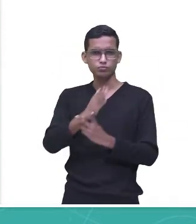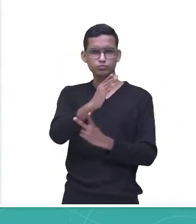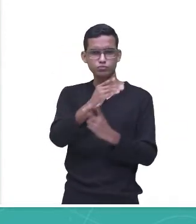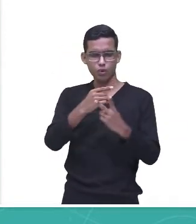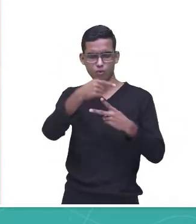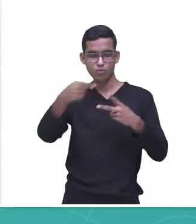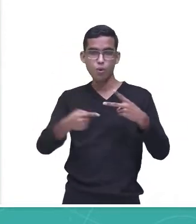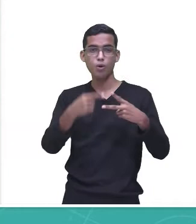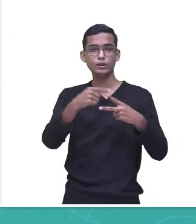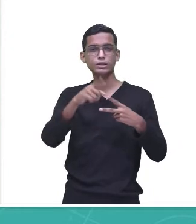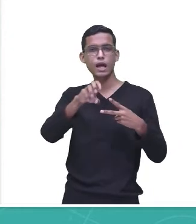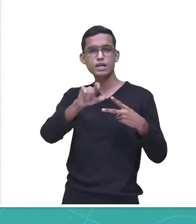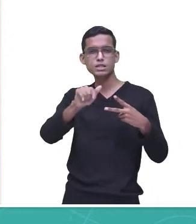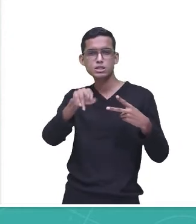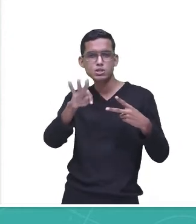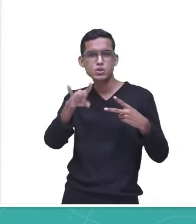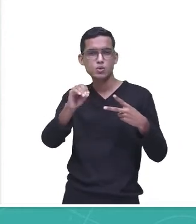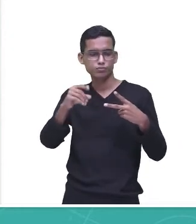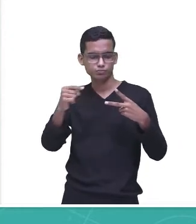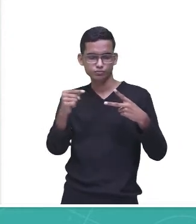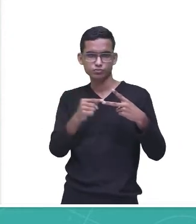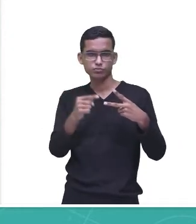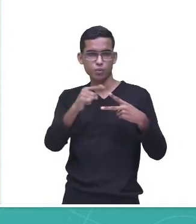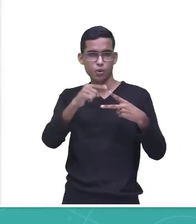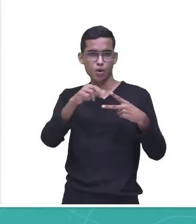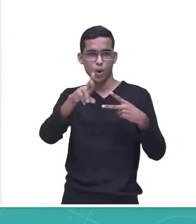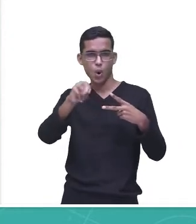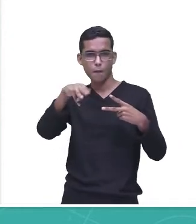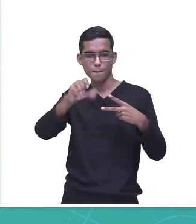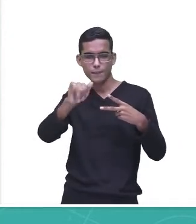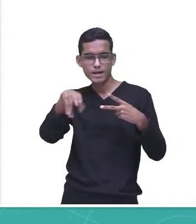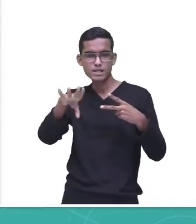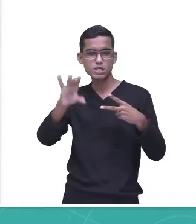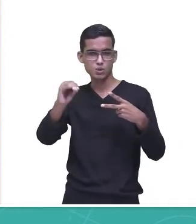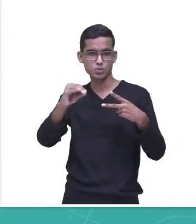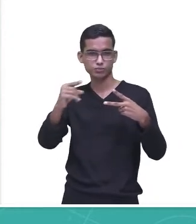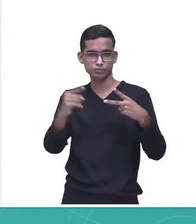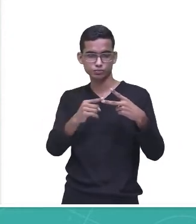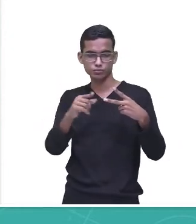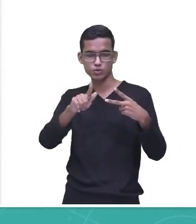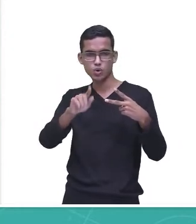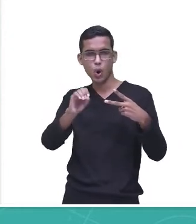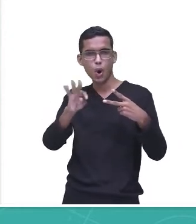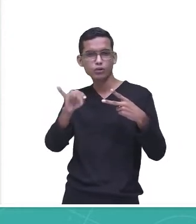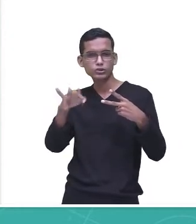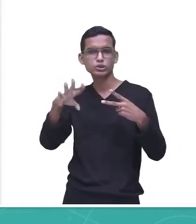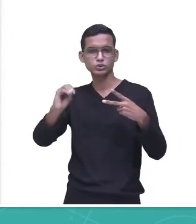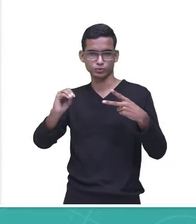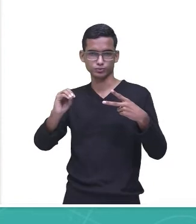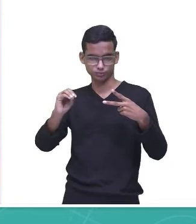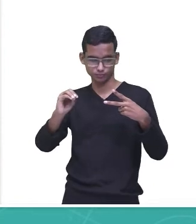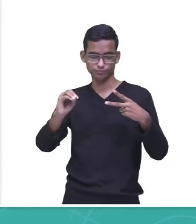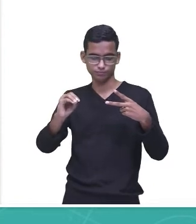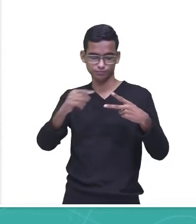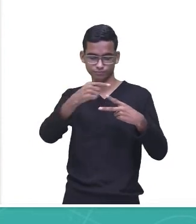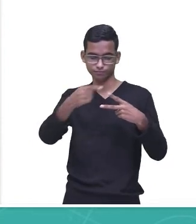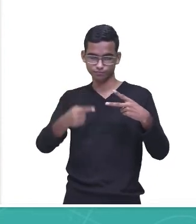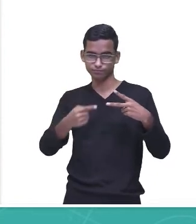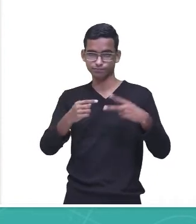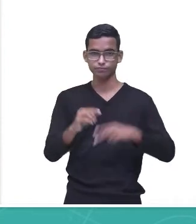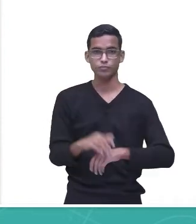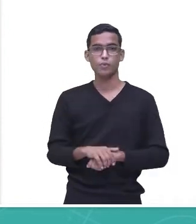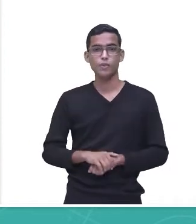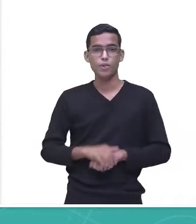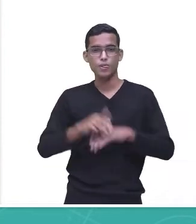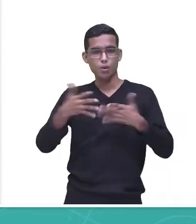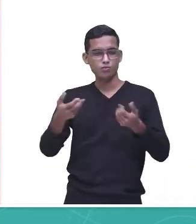predominantes nesse período, o estilo românico, e o estilo gótico. Então, como eu falei para vocês,